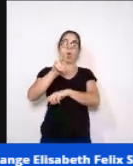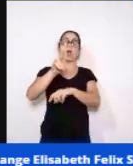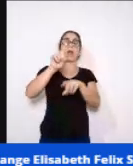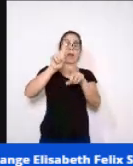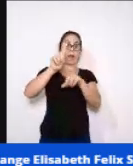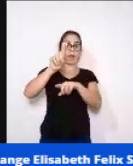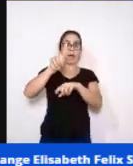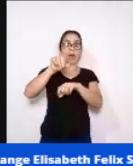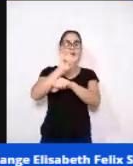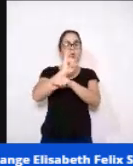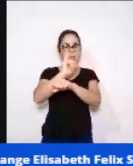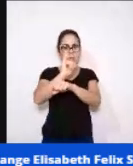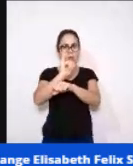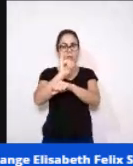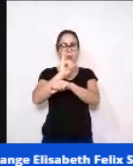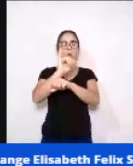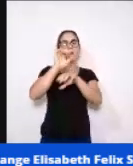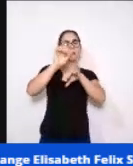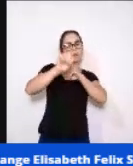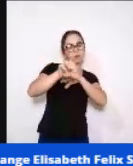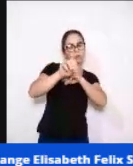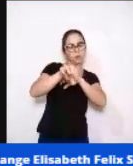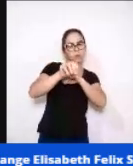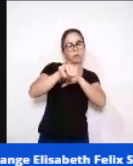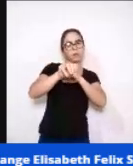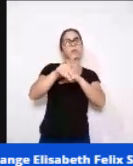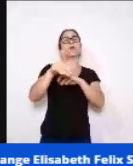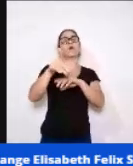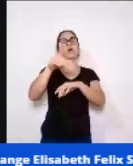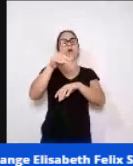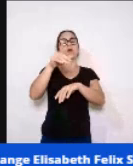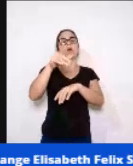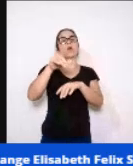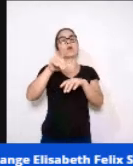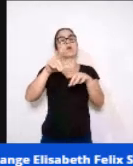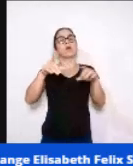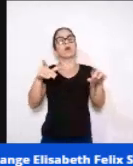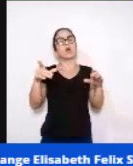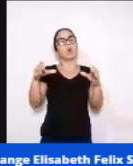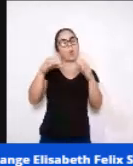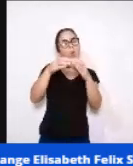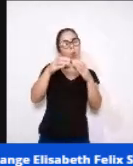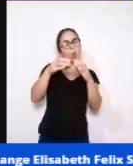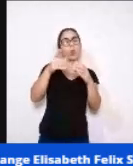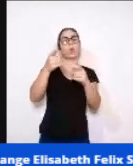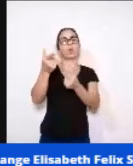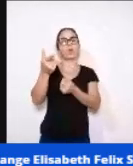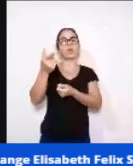Esse YouTube Edu, ele reuniu o que nós chamamos aí de youtubers, né, que falam